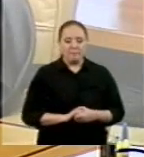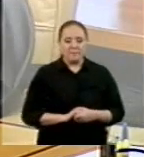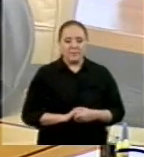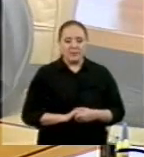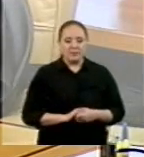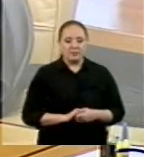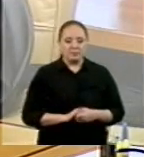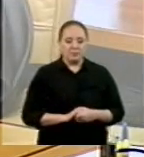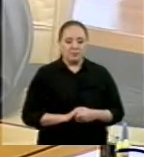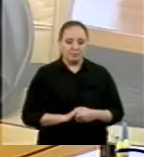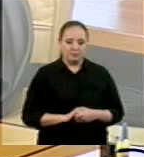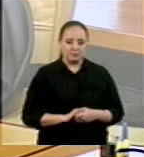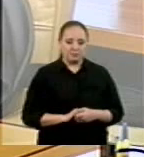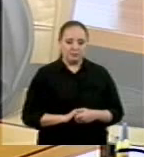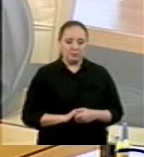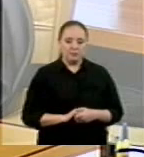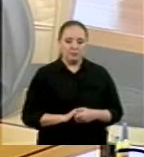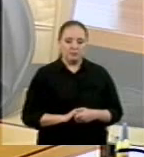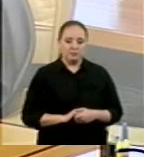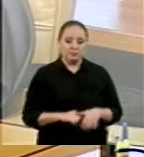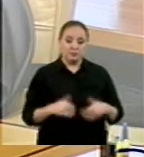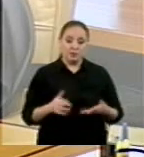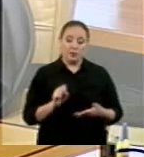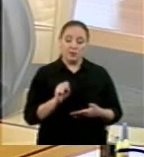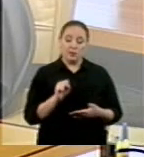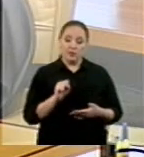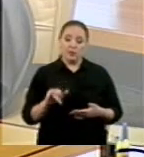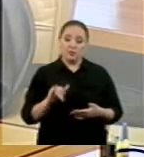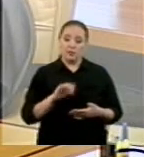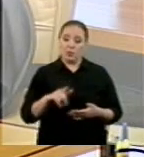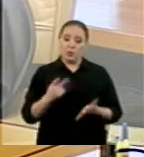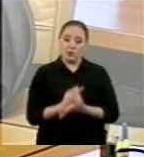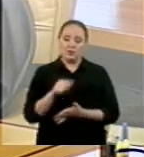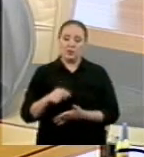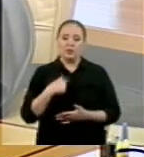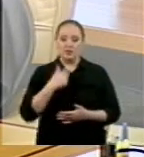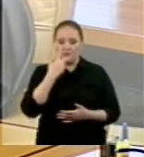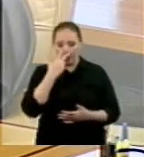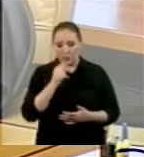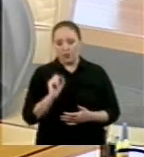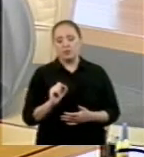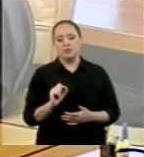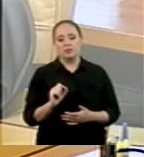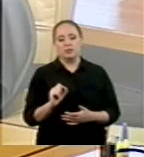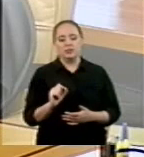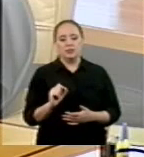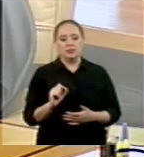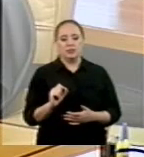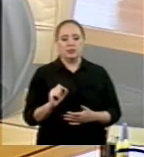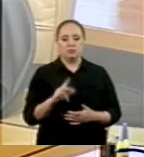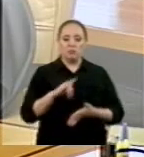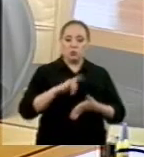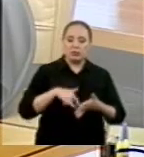sexual. Portanto, caso assim não se proceda, compreendo que se está a aviltar indevidamente